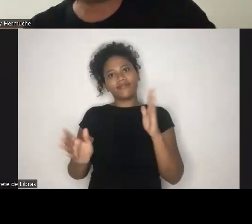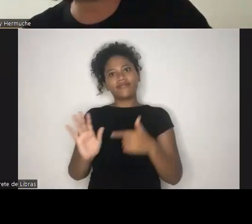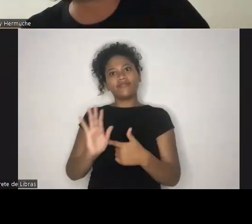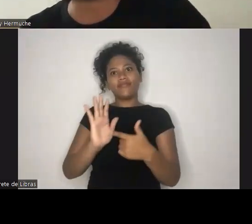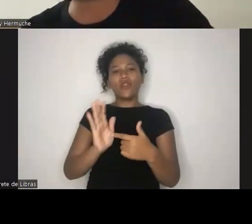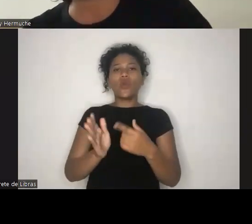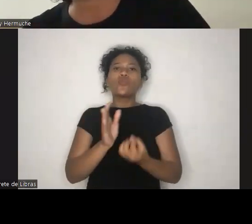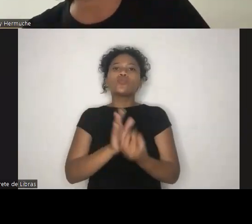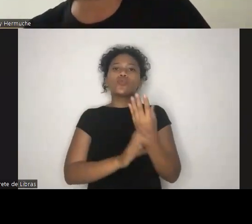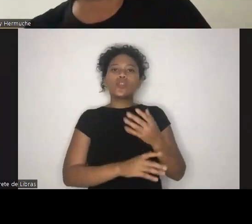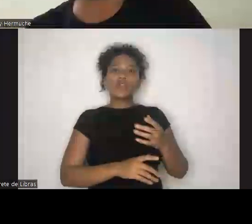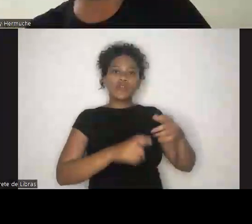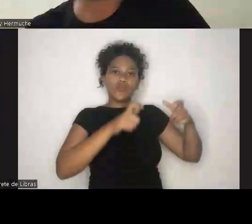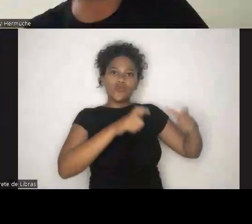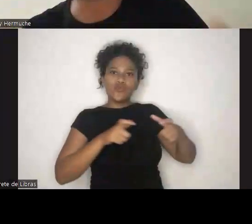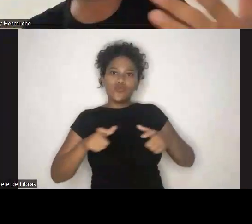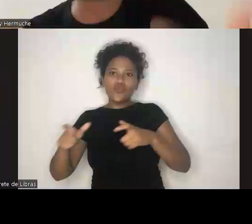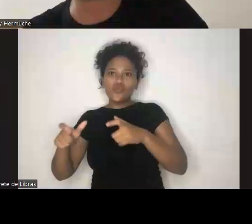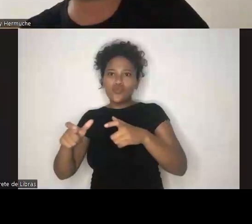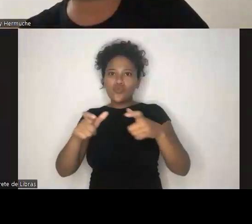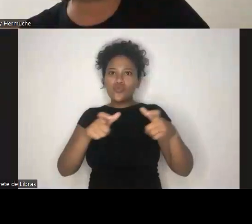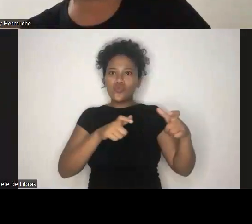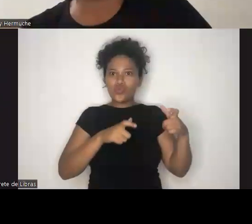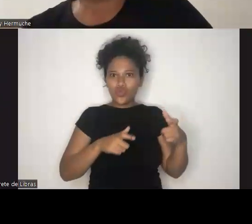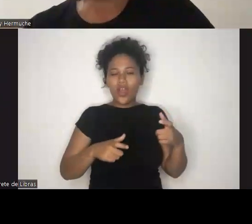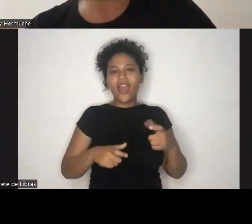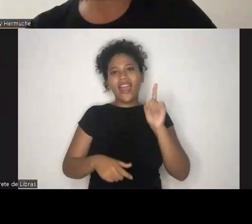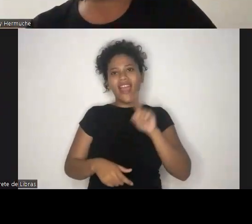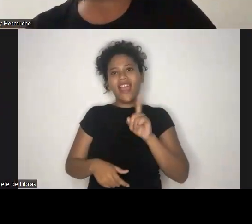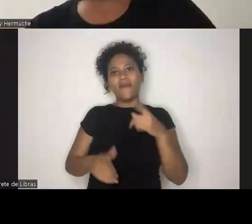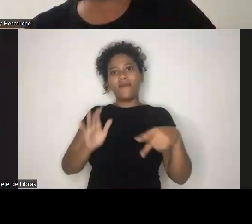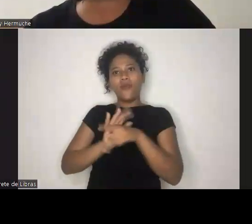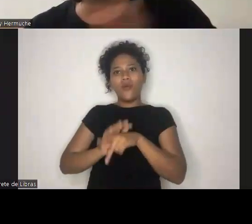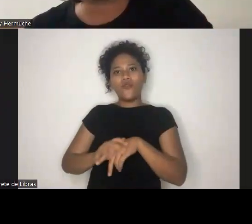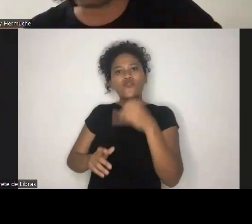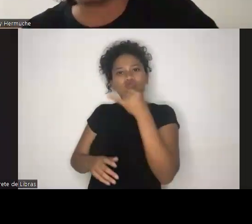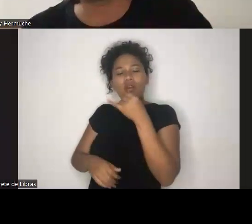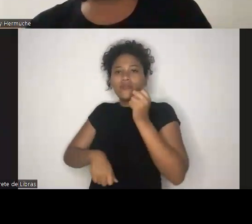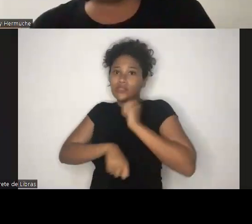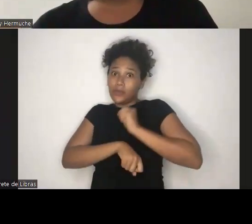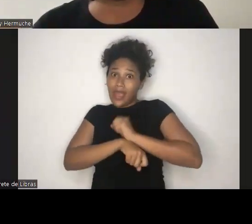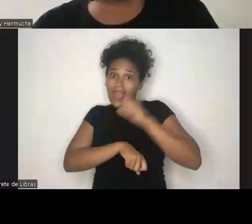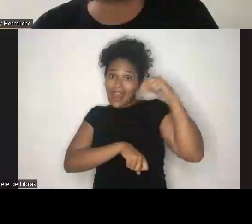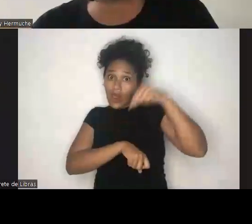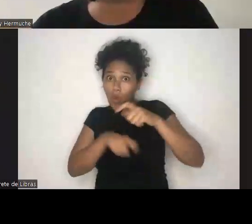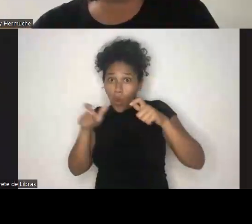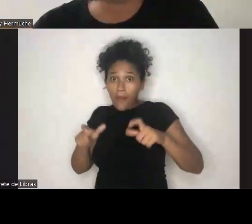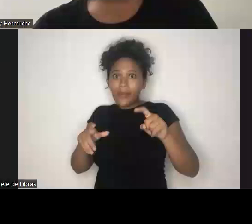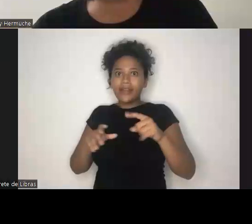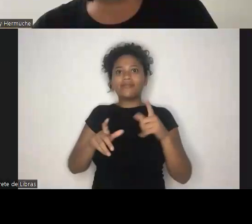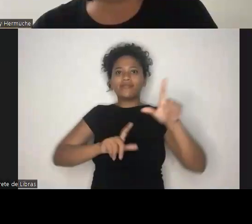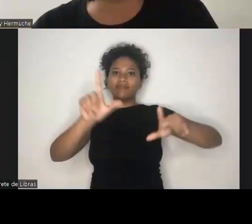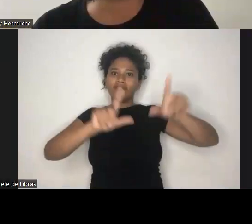também fez o aplicativo do totem a gente fez um espaço de espera mas todo o conteúdo da televisão foi a gente